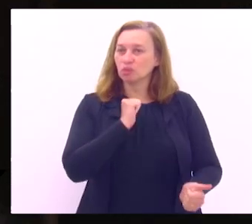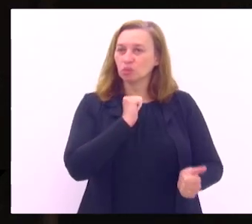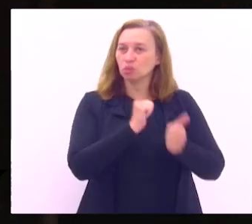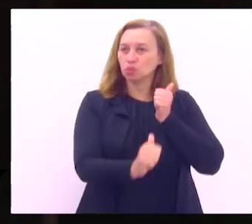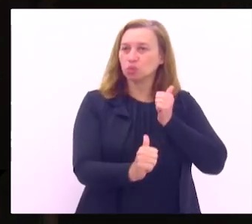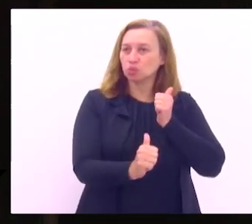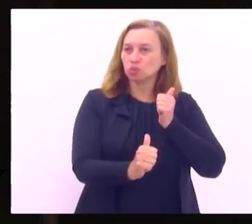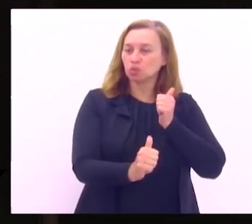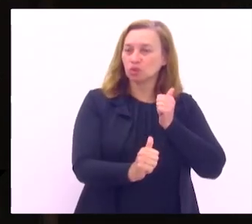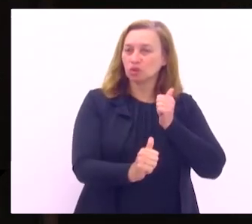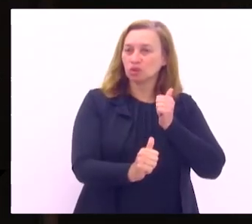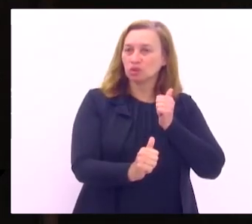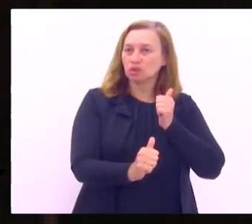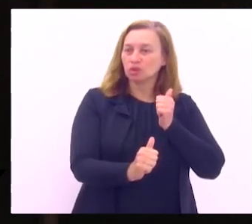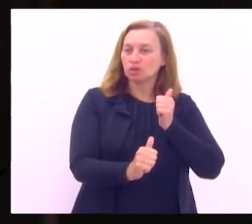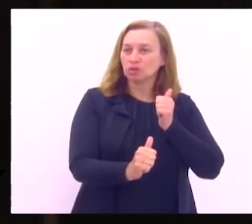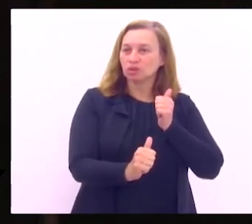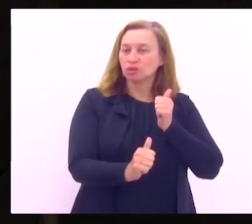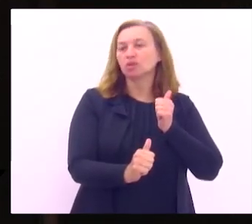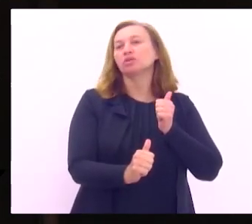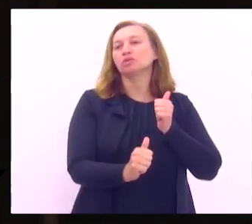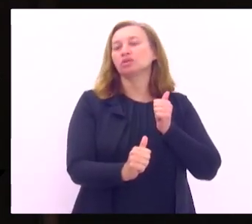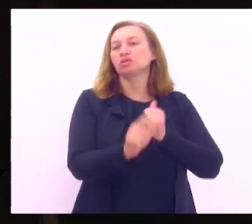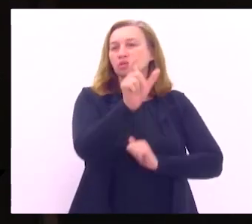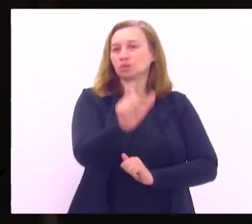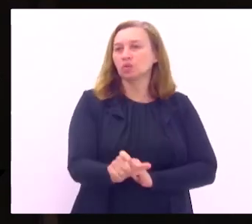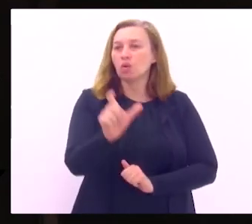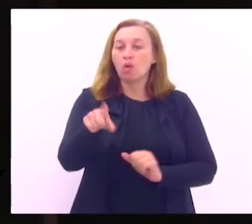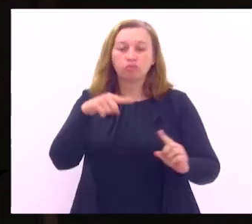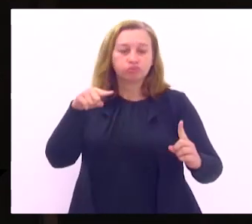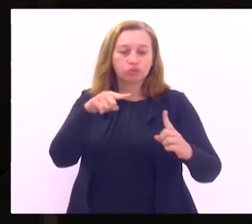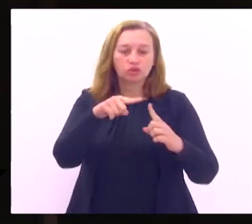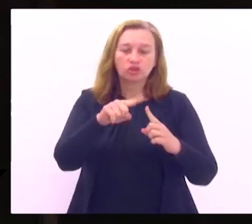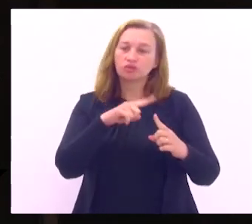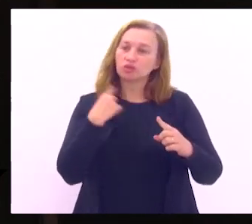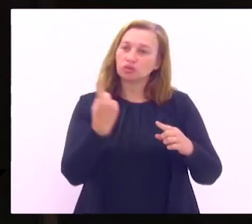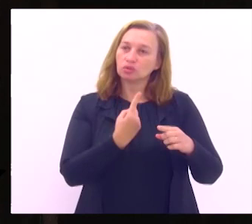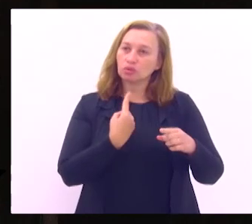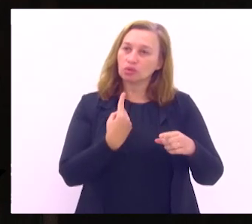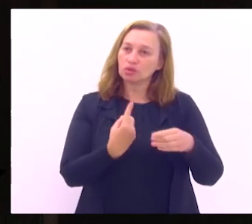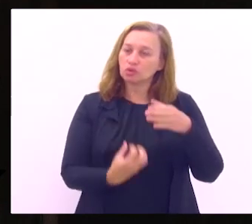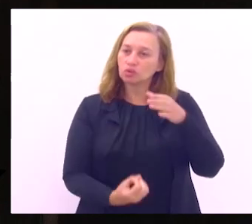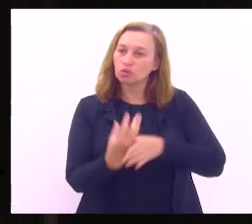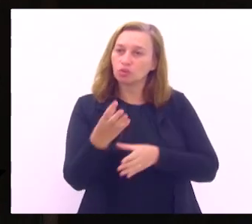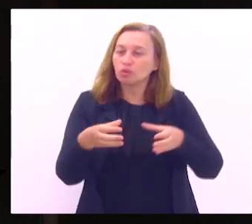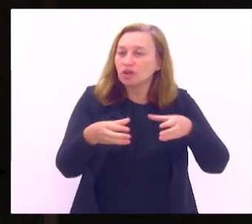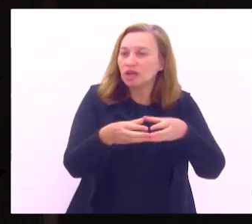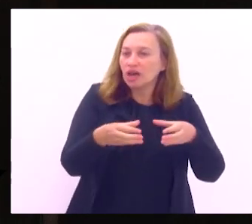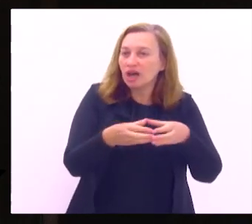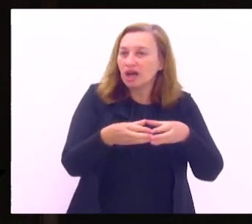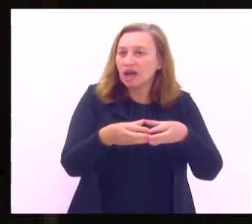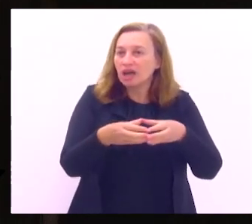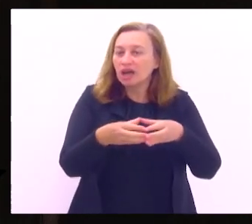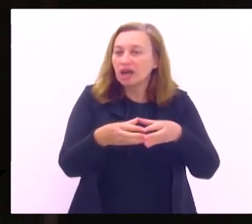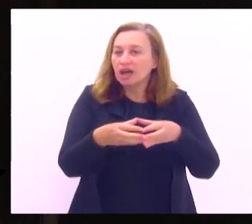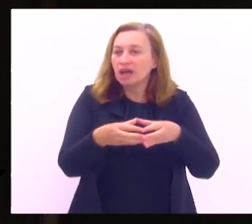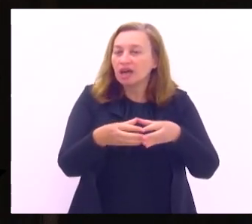O objetivo da nossa comissão foi construir pontes.